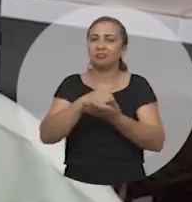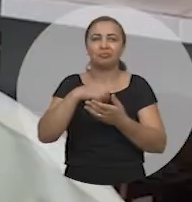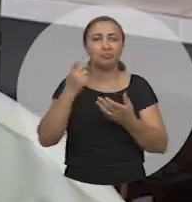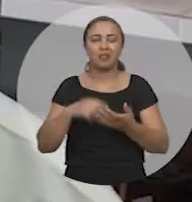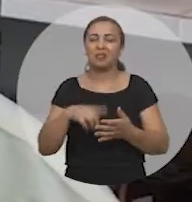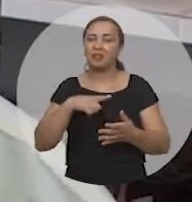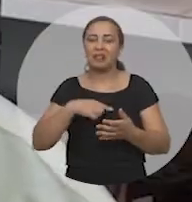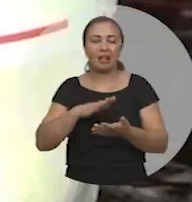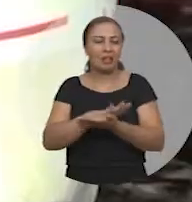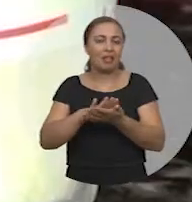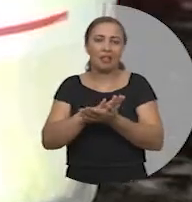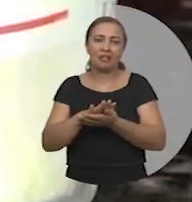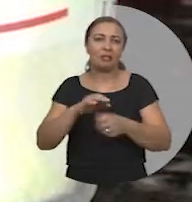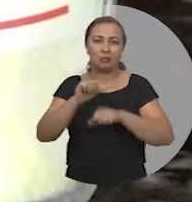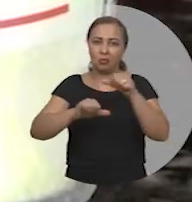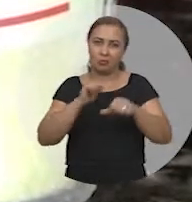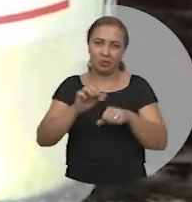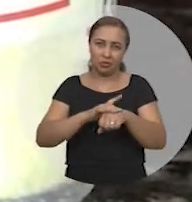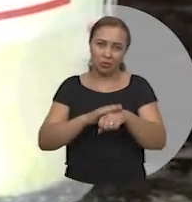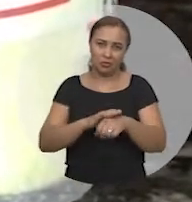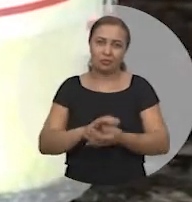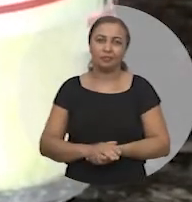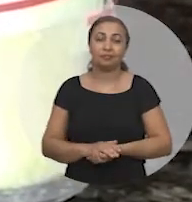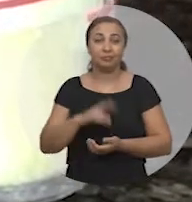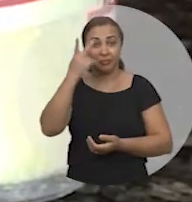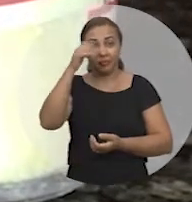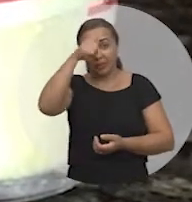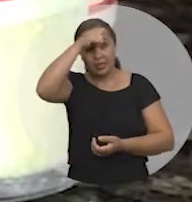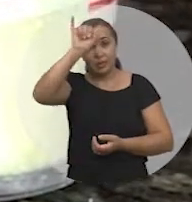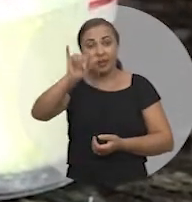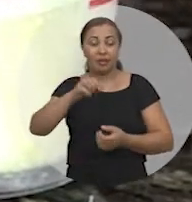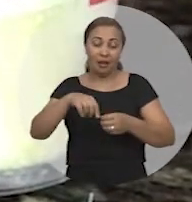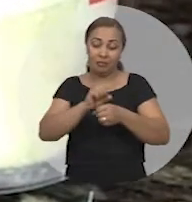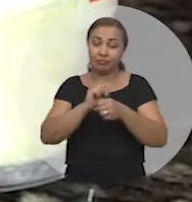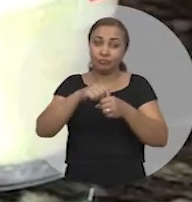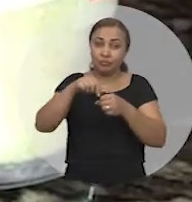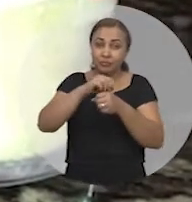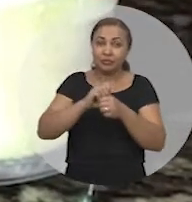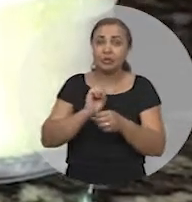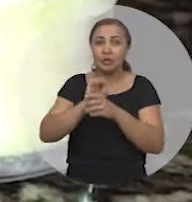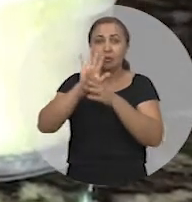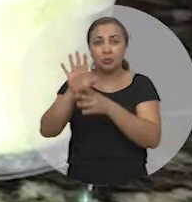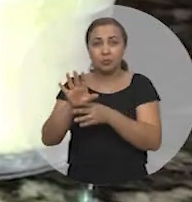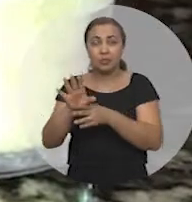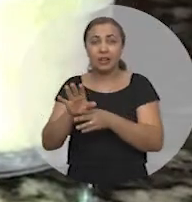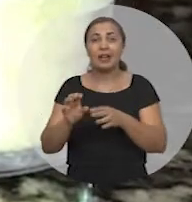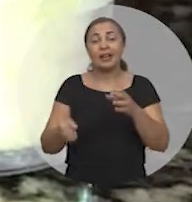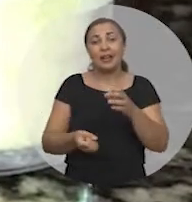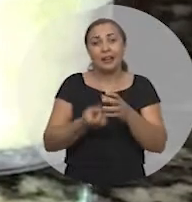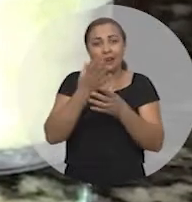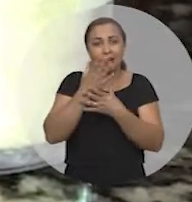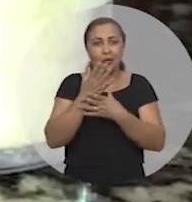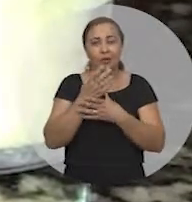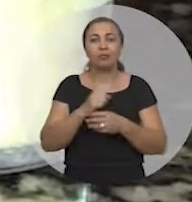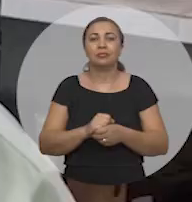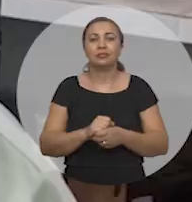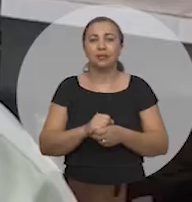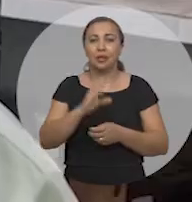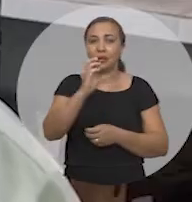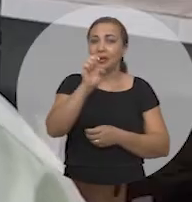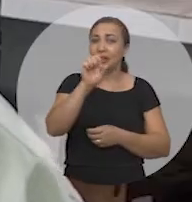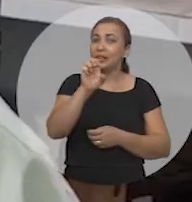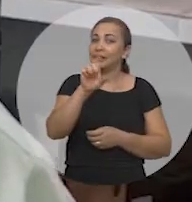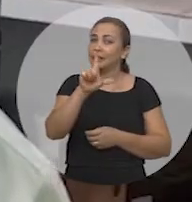nenhum sobre a bactéria. E é para evitar que a bactéria coloque para fora os antibióticos que atua a composição criada pela UFPB.